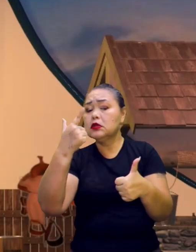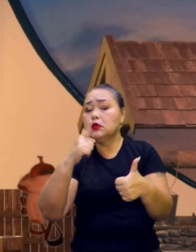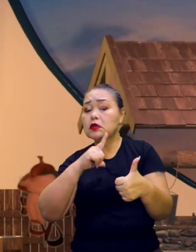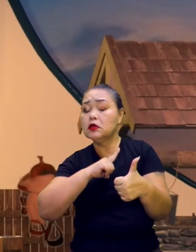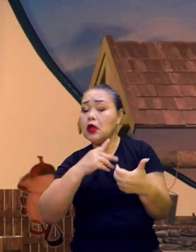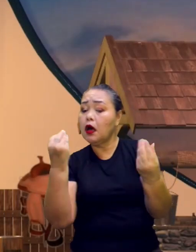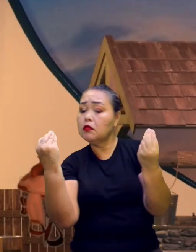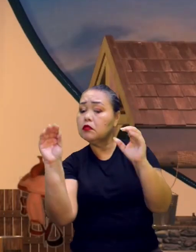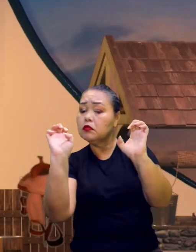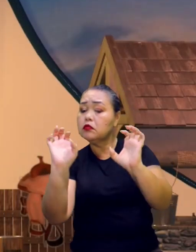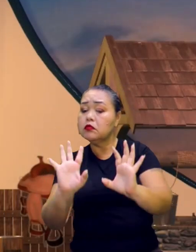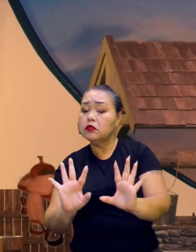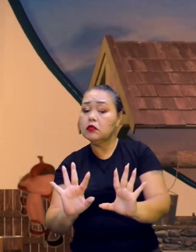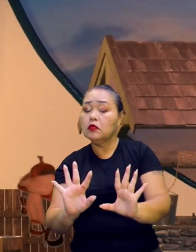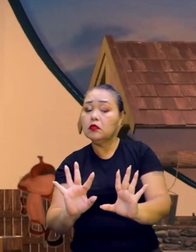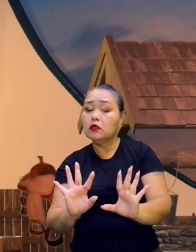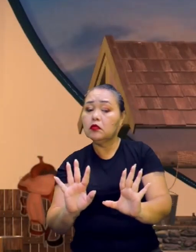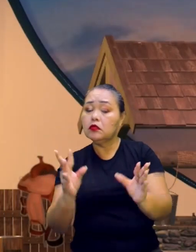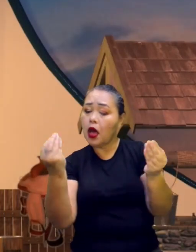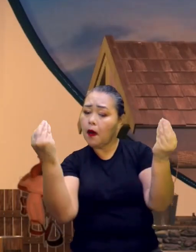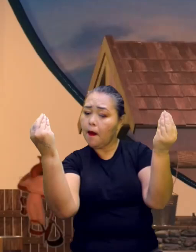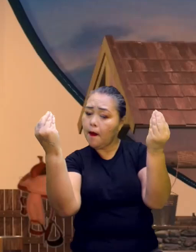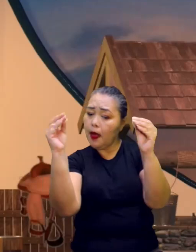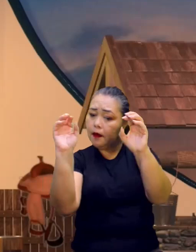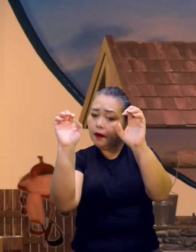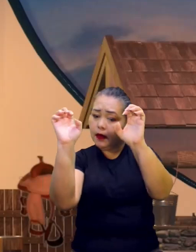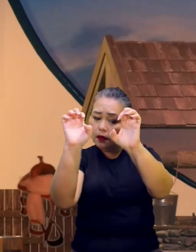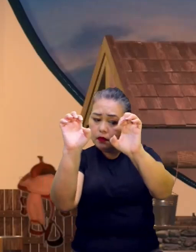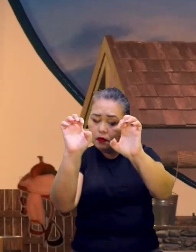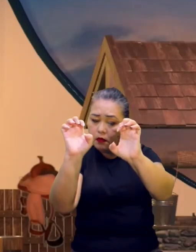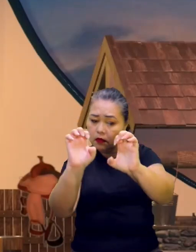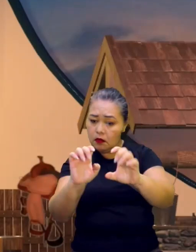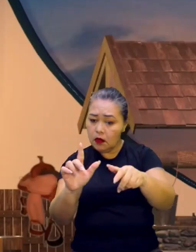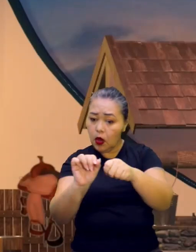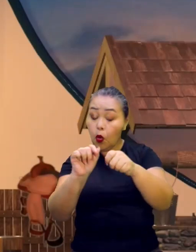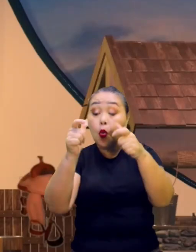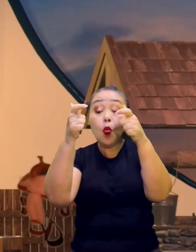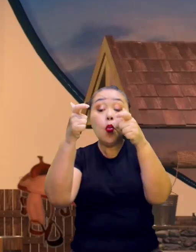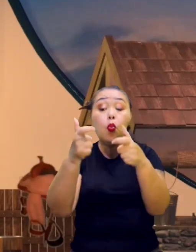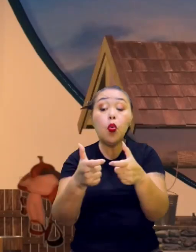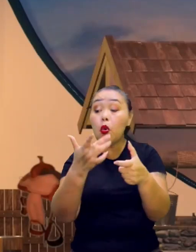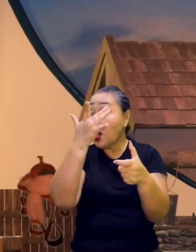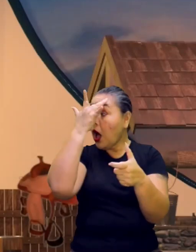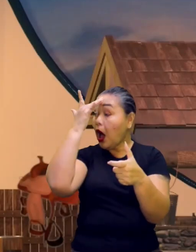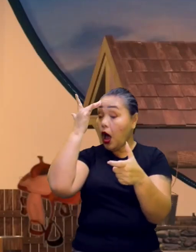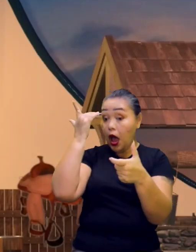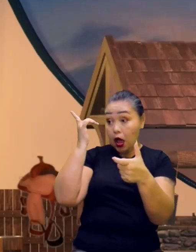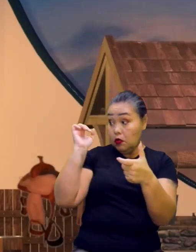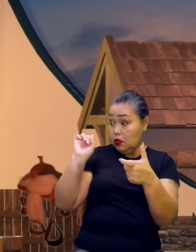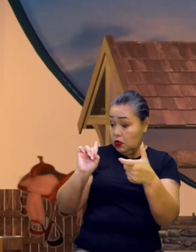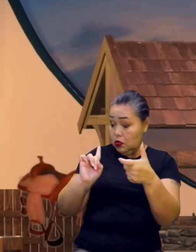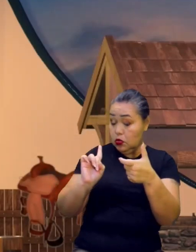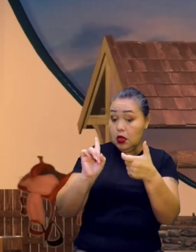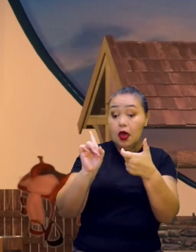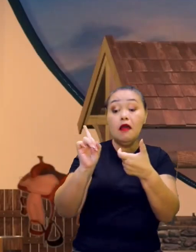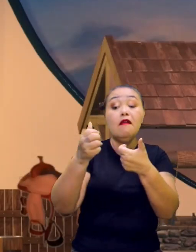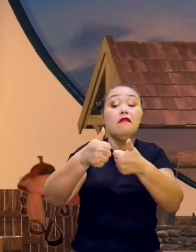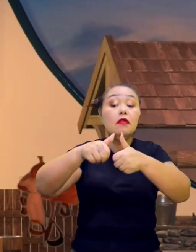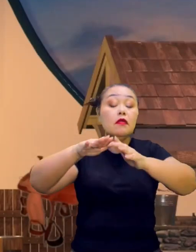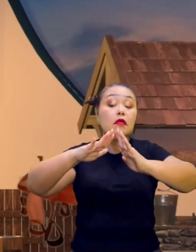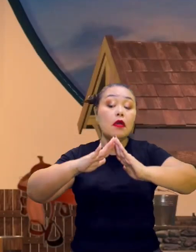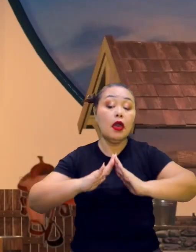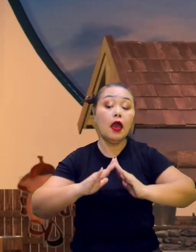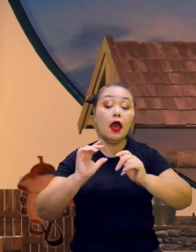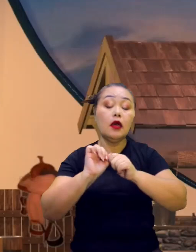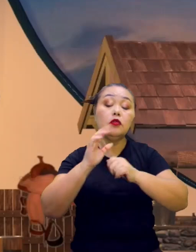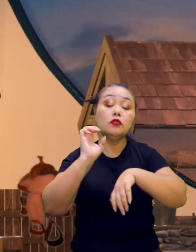formam, as estruturas da onde as pessoas que aqui estão no estado de Rondônia, como elas trouxeram,